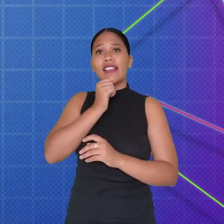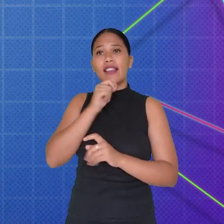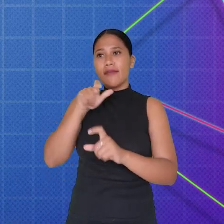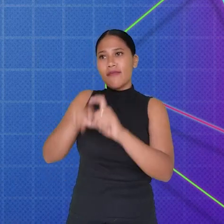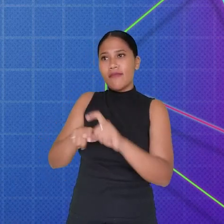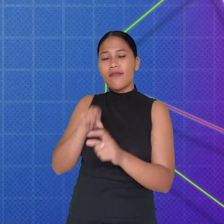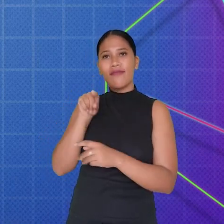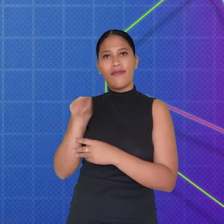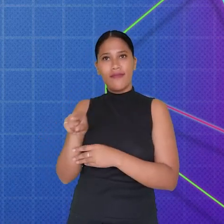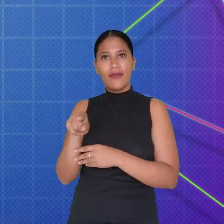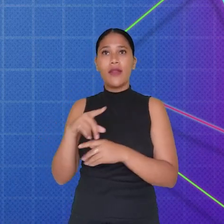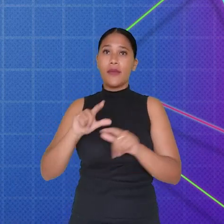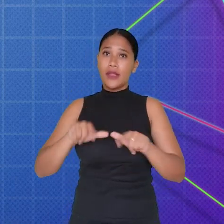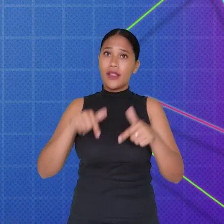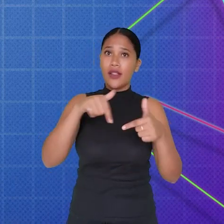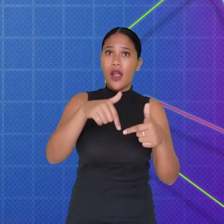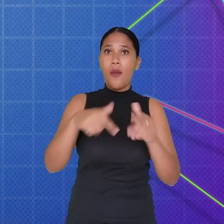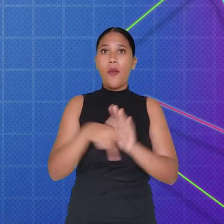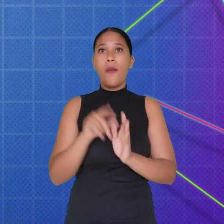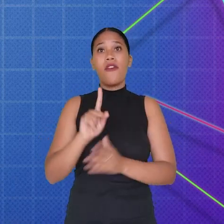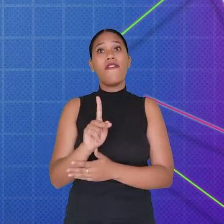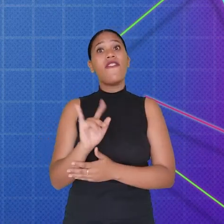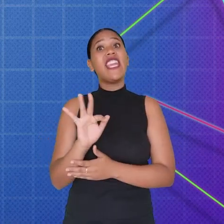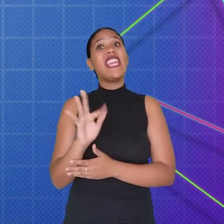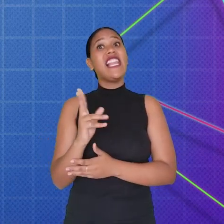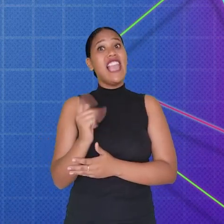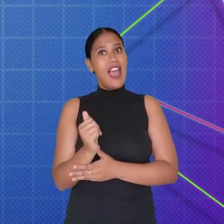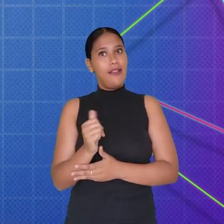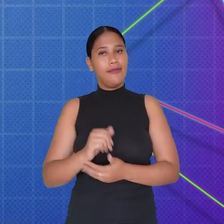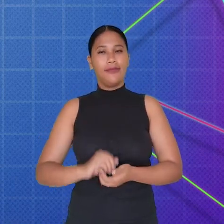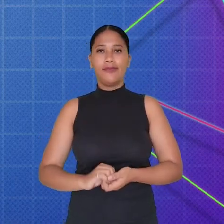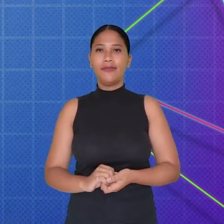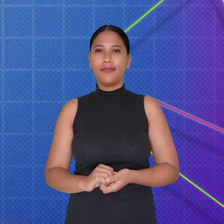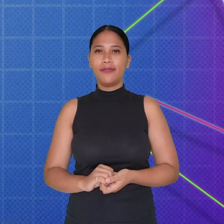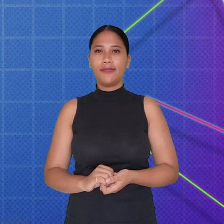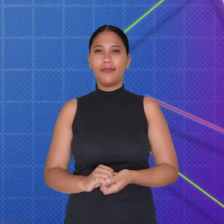implementação, e devem ser implementados pelas classes filhas.